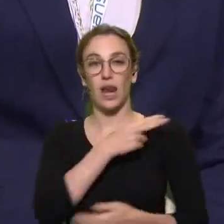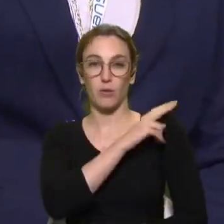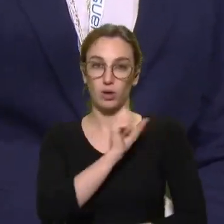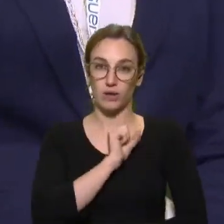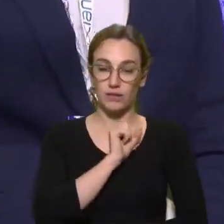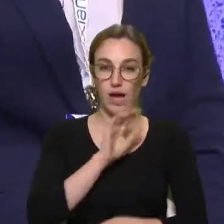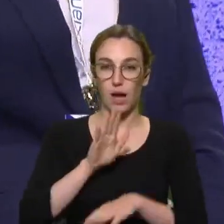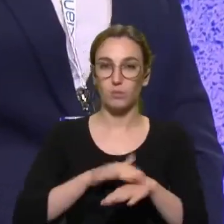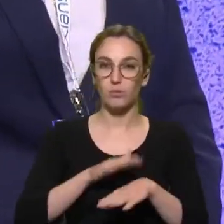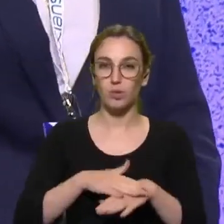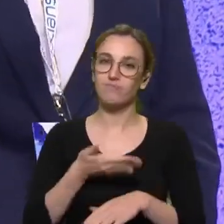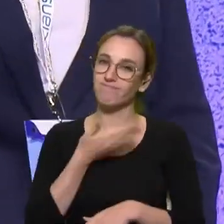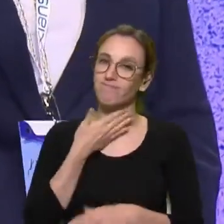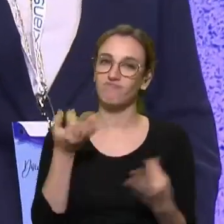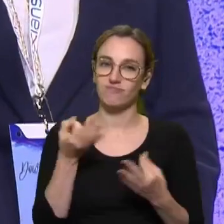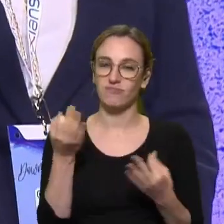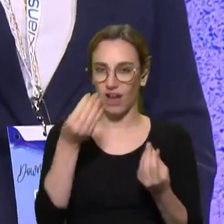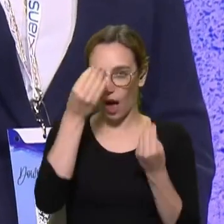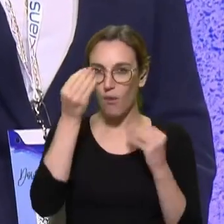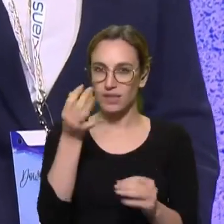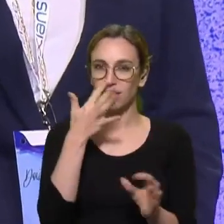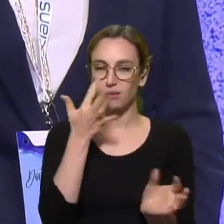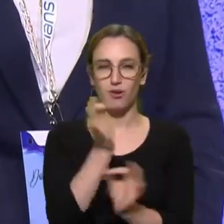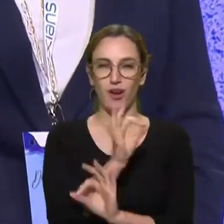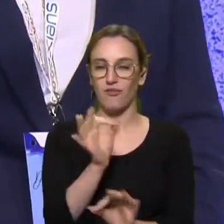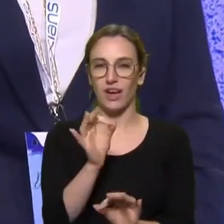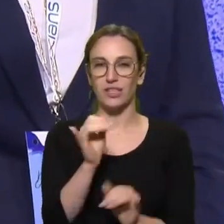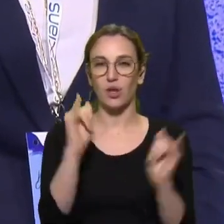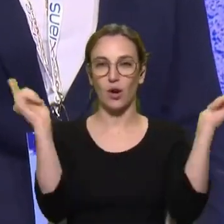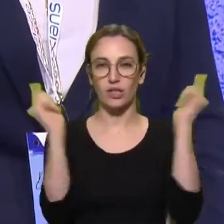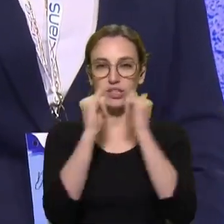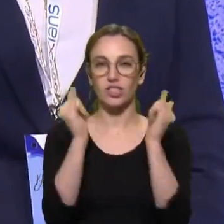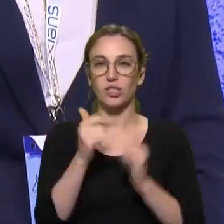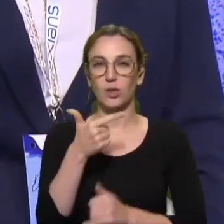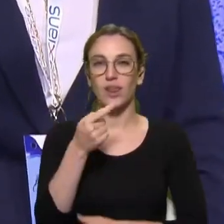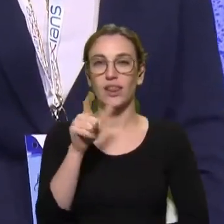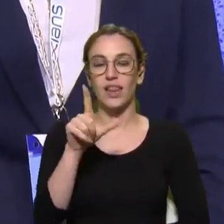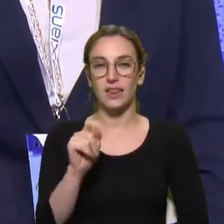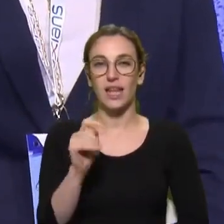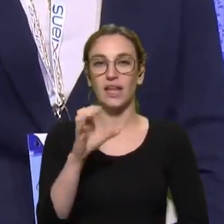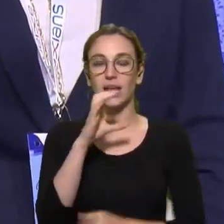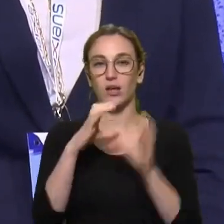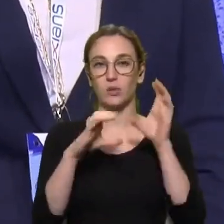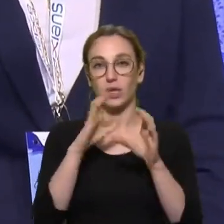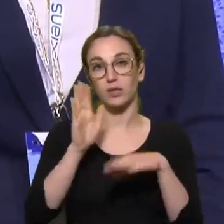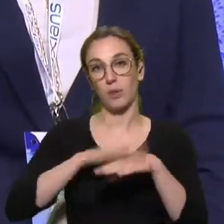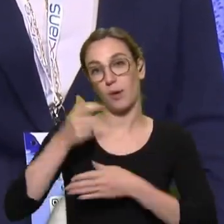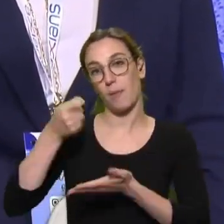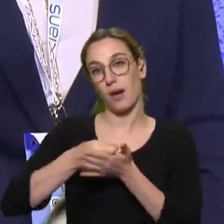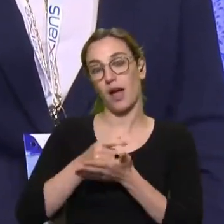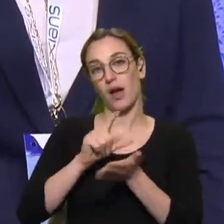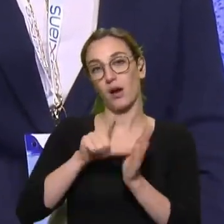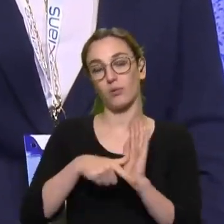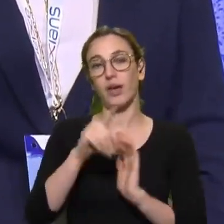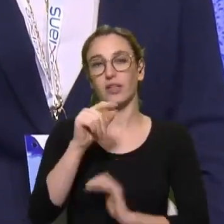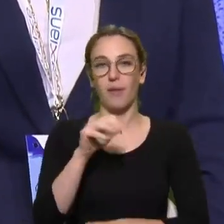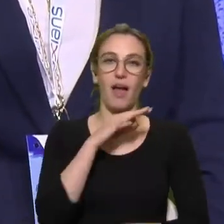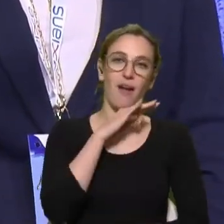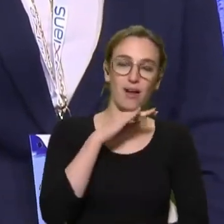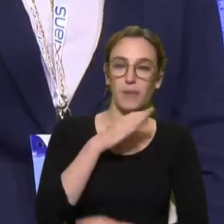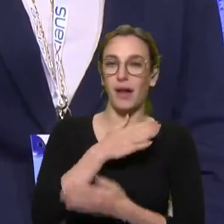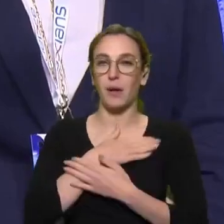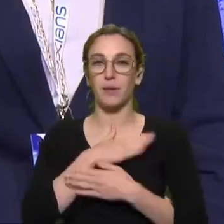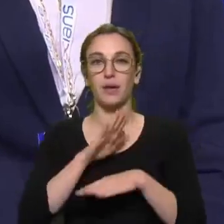garantir um ensino de excelência, ao Instituto de Telecomunicações pelo financiamento do projeto e, claro, também à família e amigos por me terem acompanhado